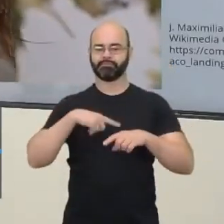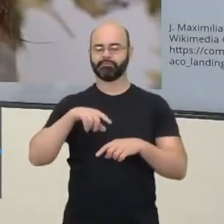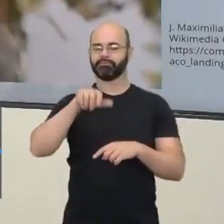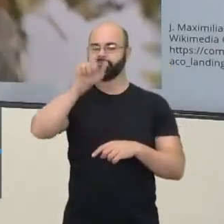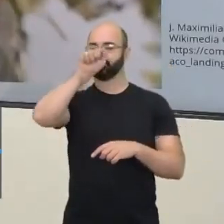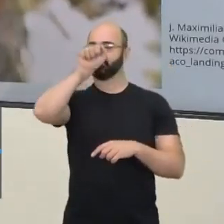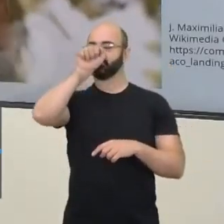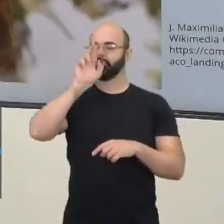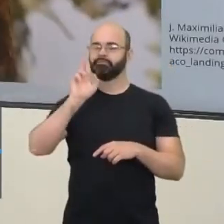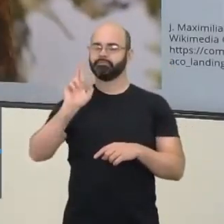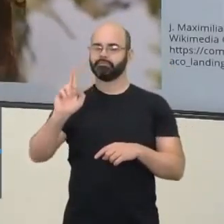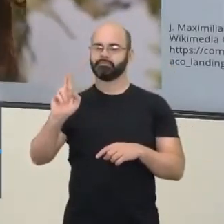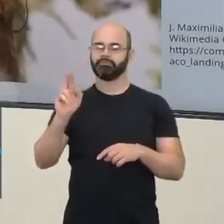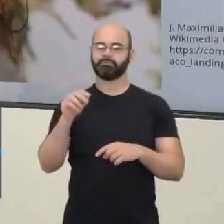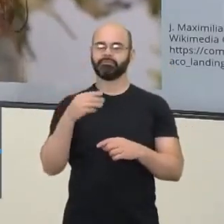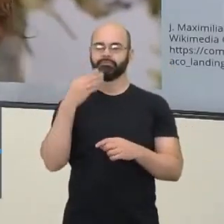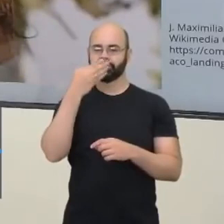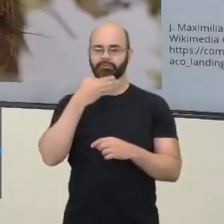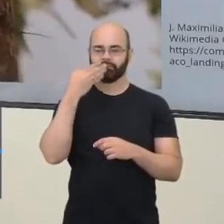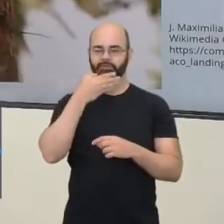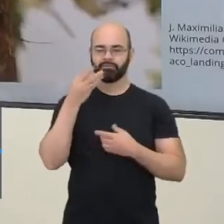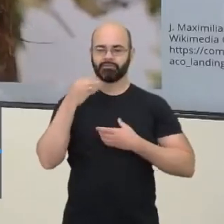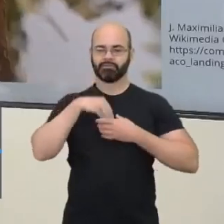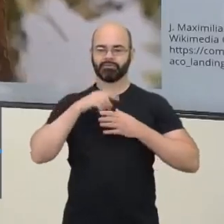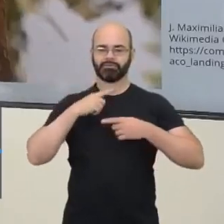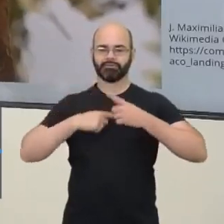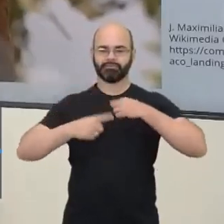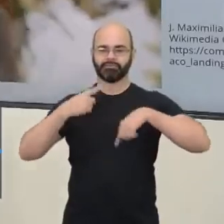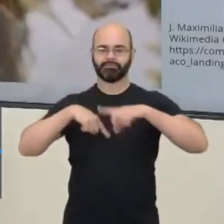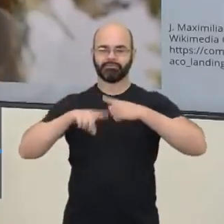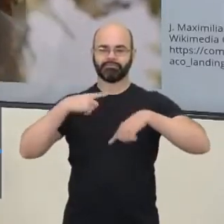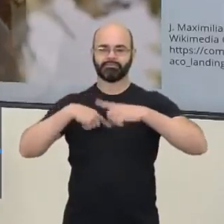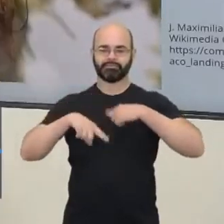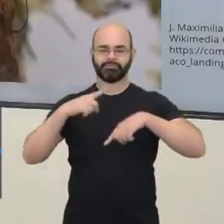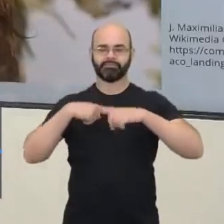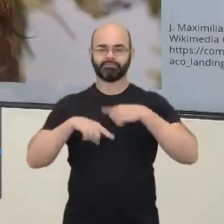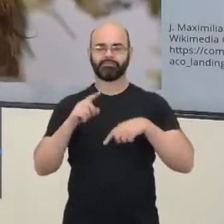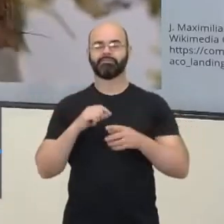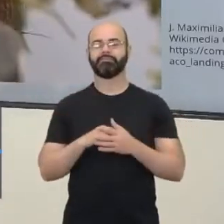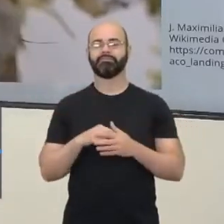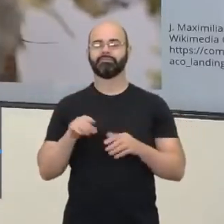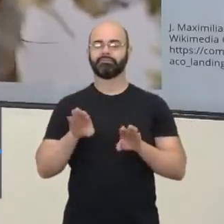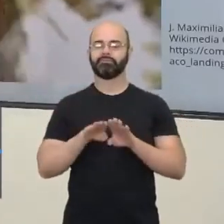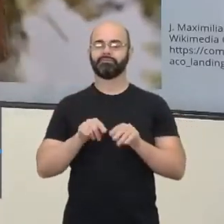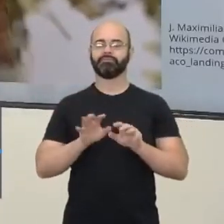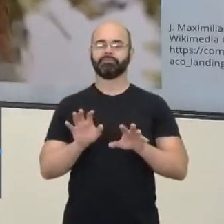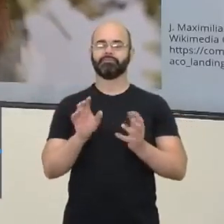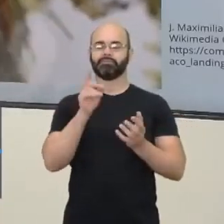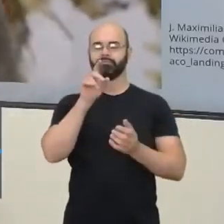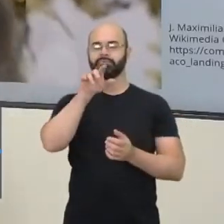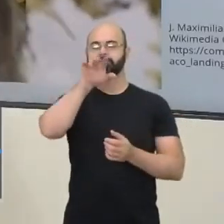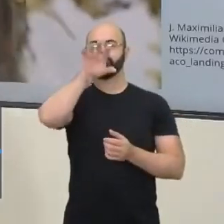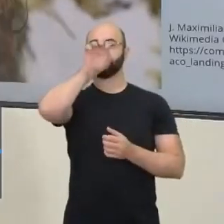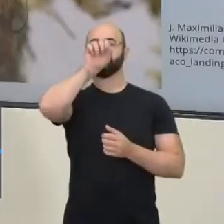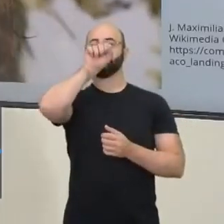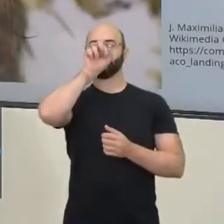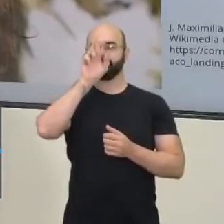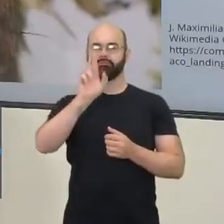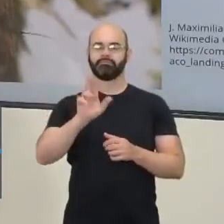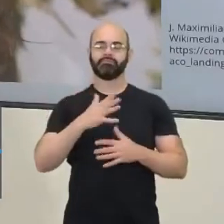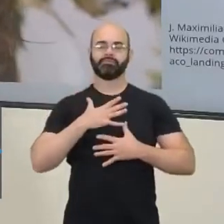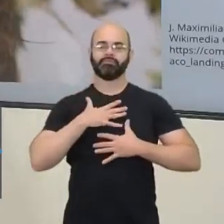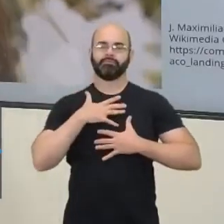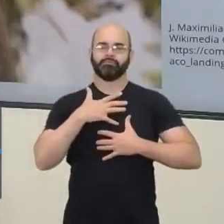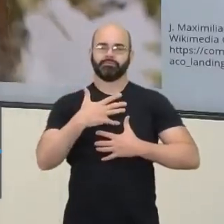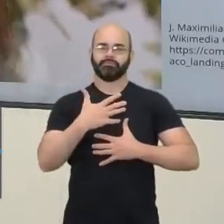levando açúcar para todas as suas células, lembra? O sistema respiratório, porque se não tiver oxigênio para fazer a reação ali junto